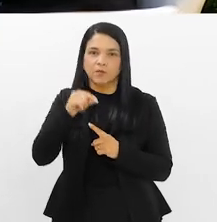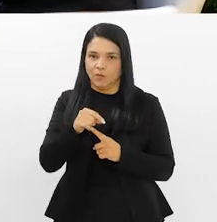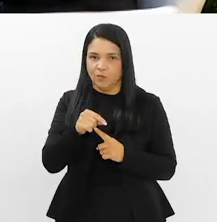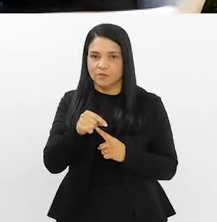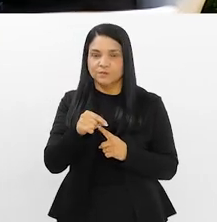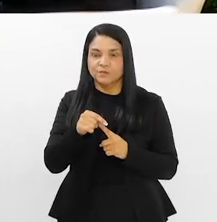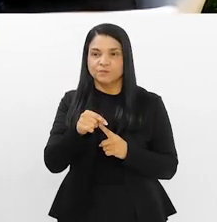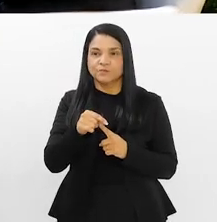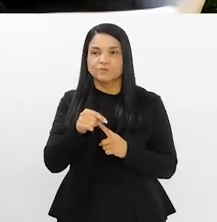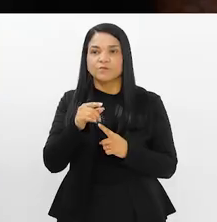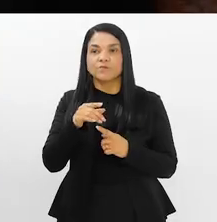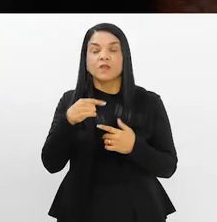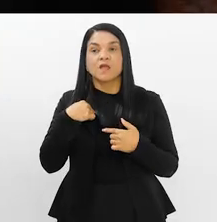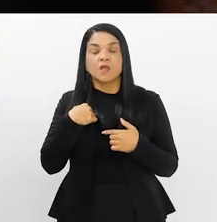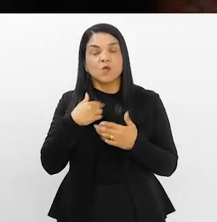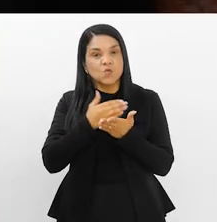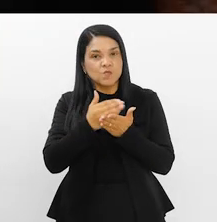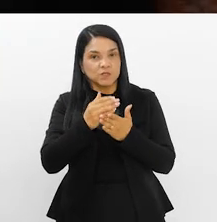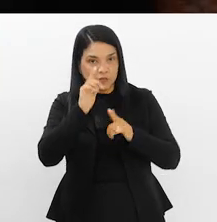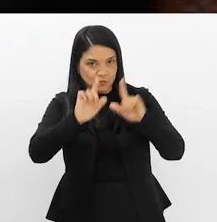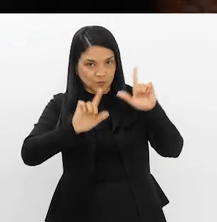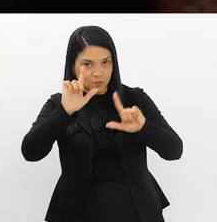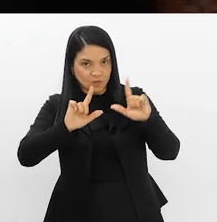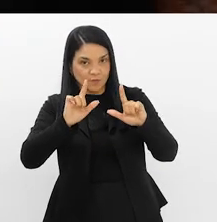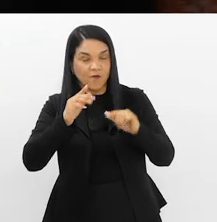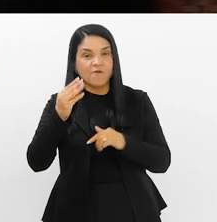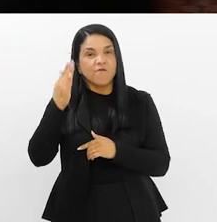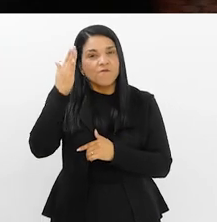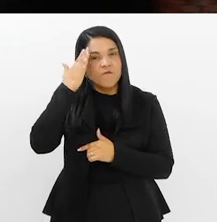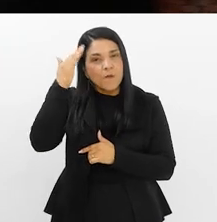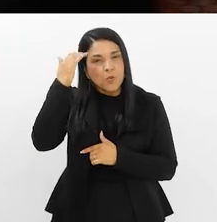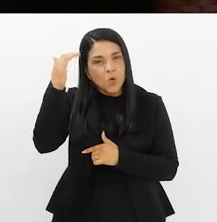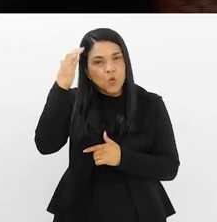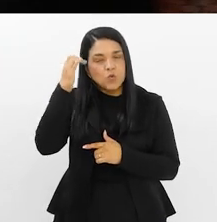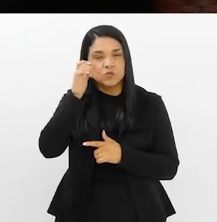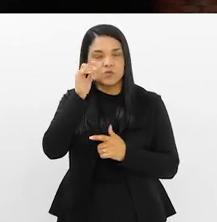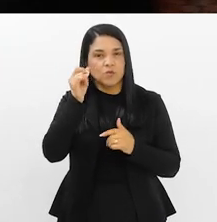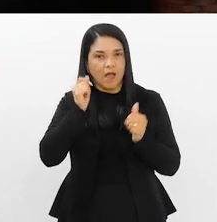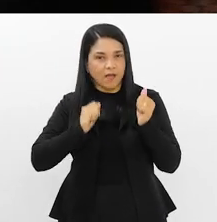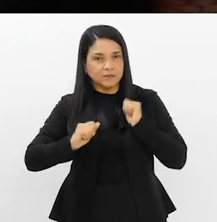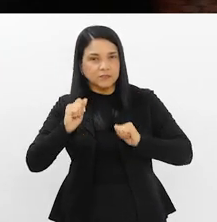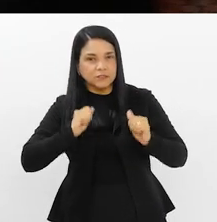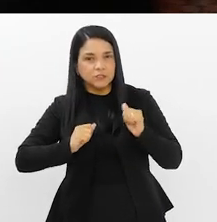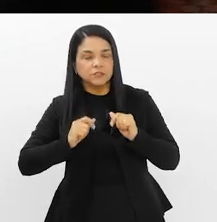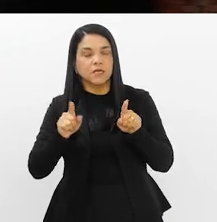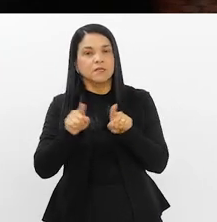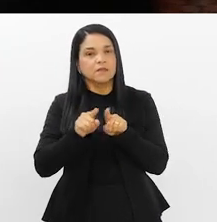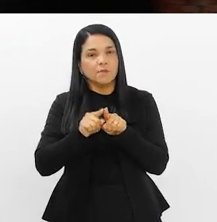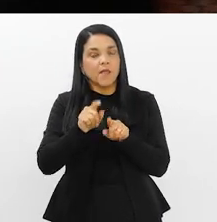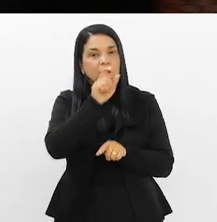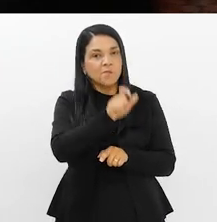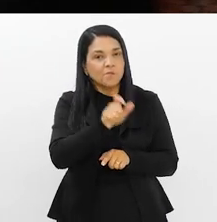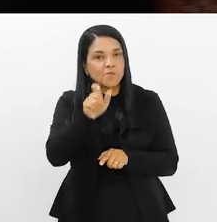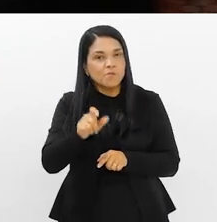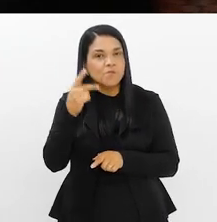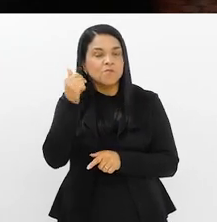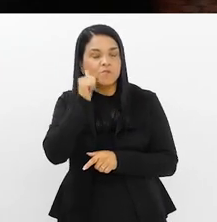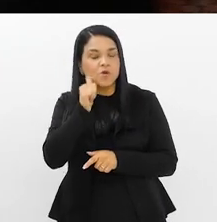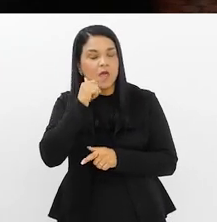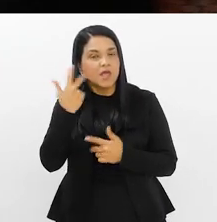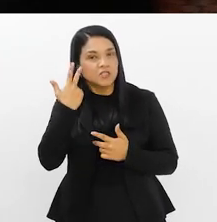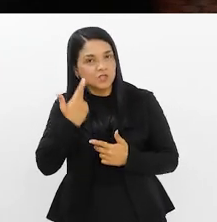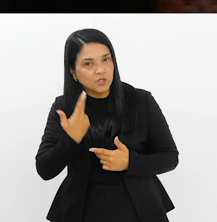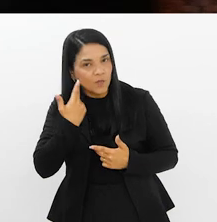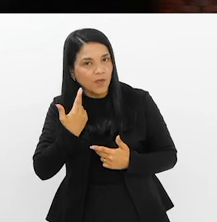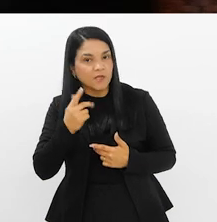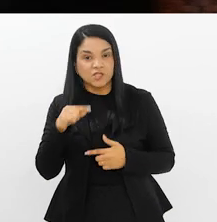porque como eu citei no começo do programa, tanto famosas e anônimas, elas estão cada nós, né? Elas eu me coloco